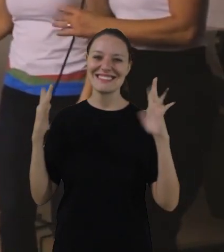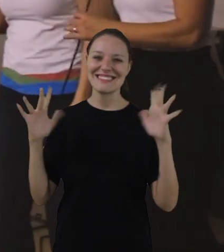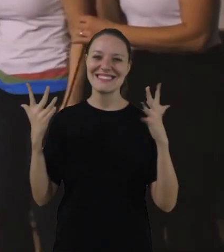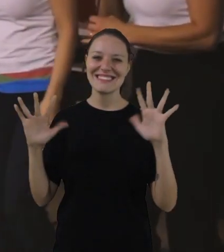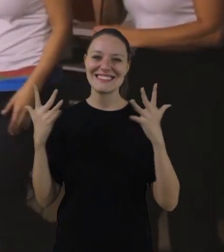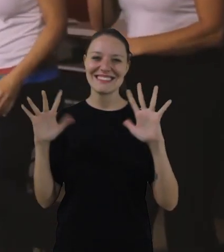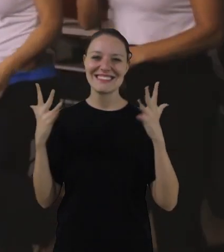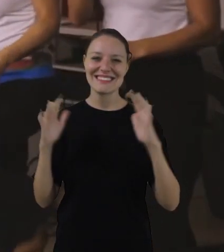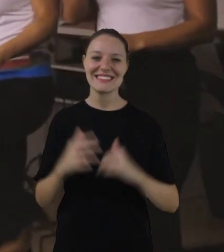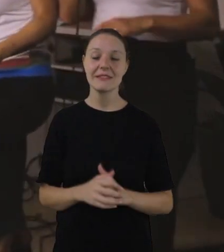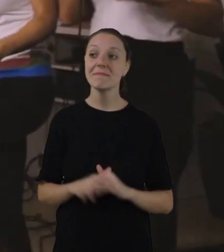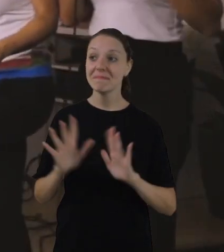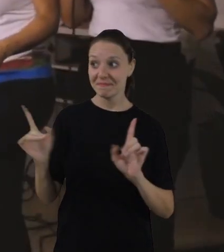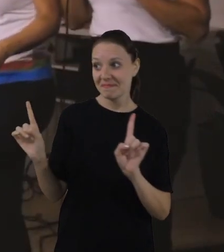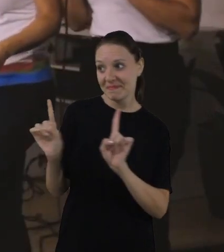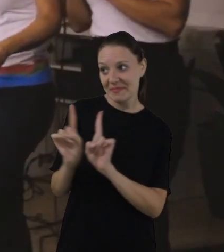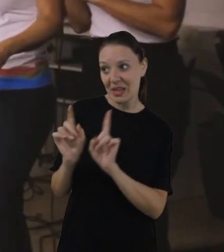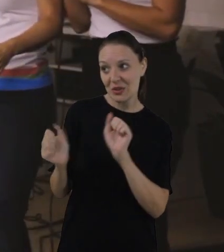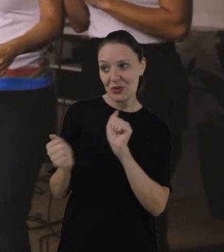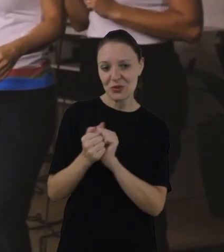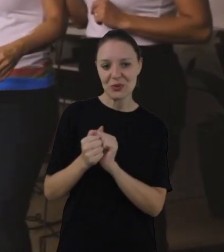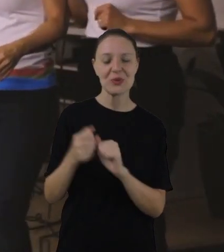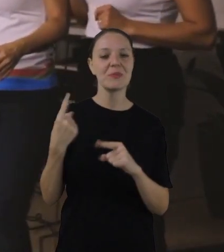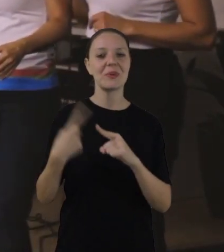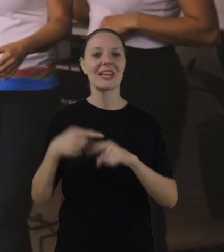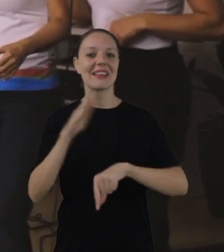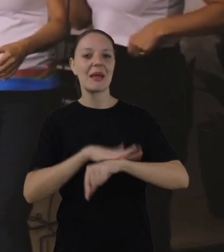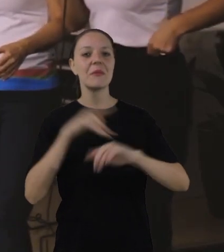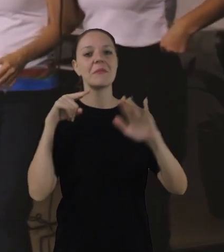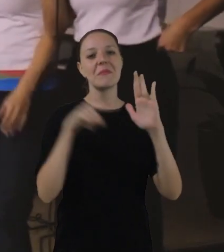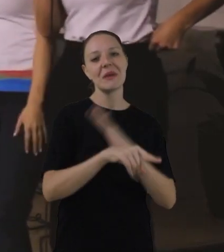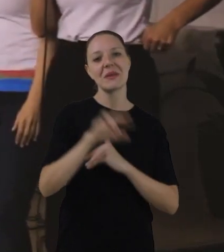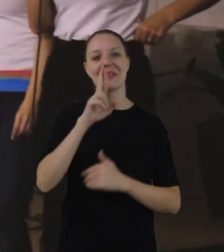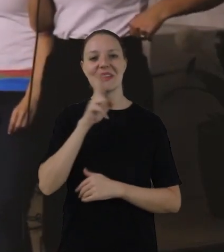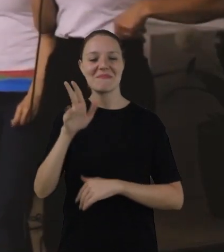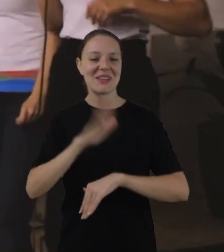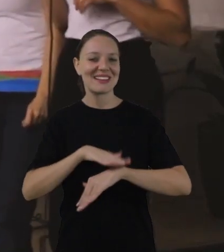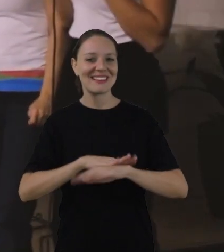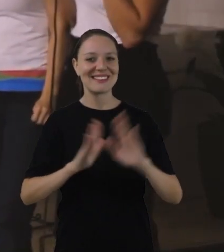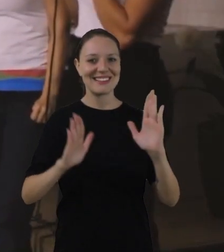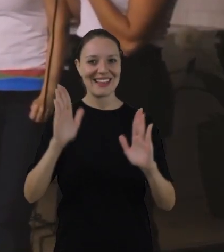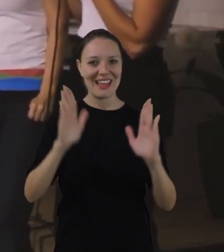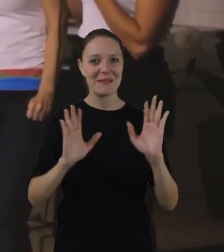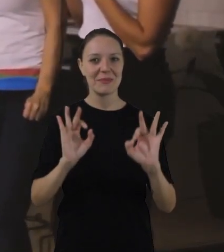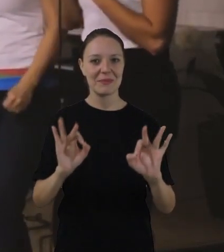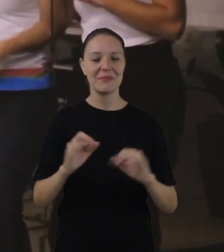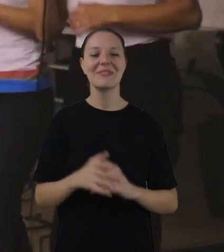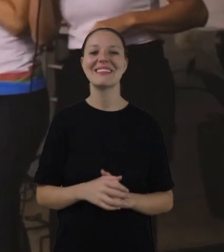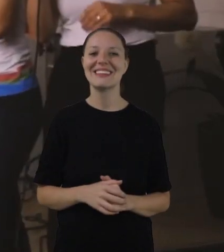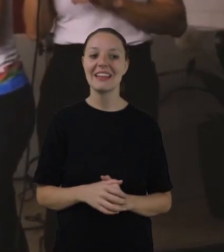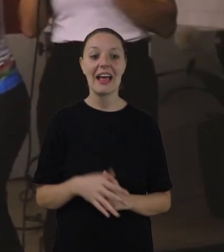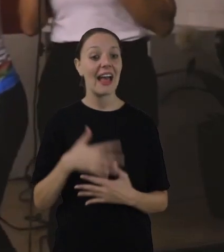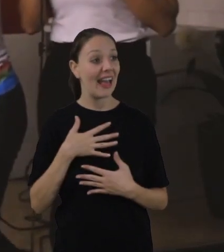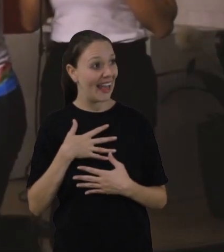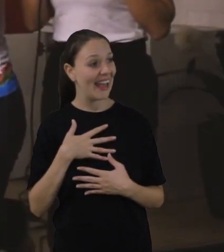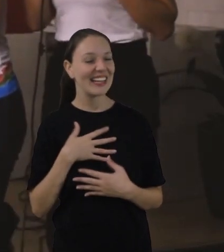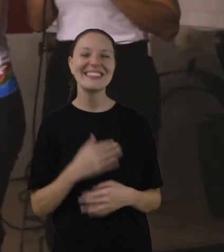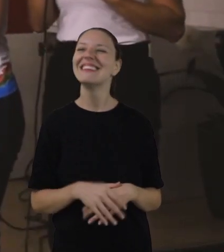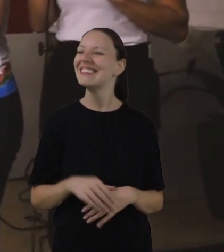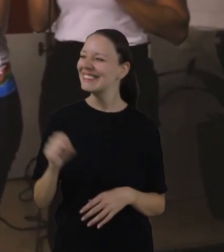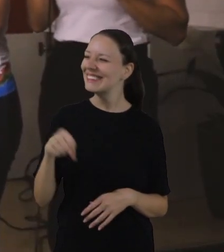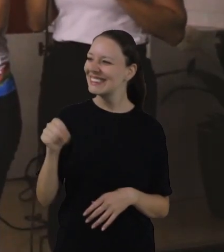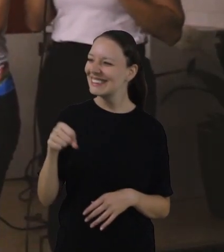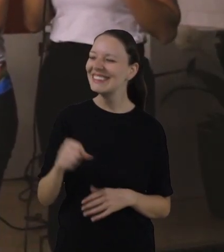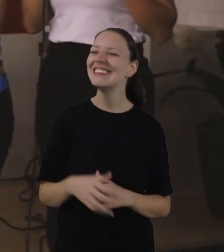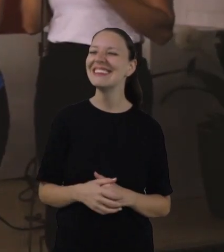Pode ficar aqui, porque nós vamos ter um tempinho de perguntas. Porque como você foi... Sim! Como ela